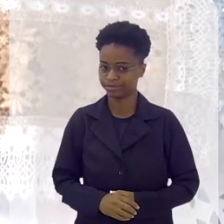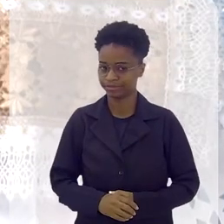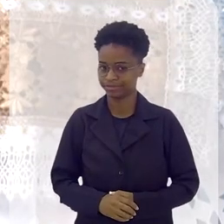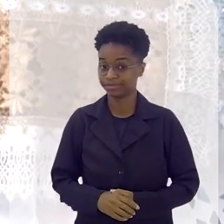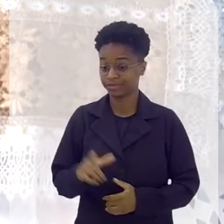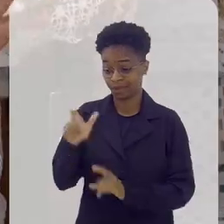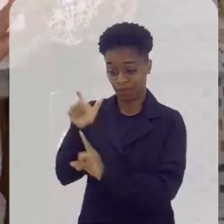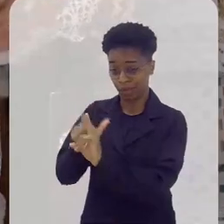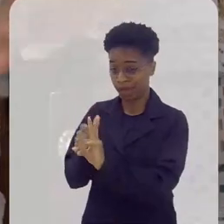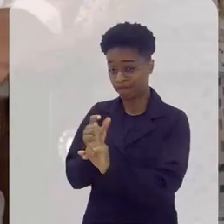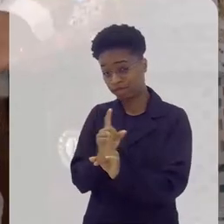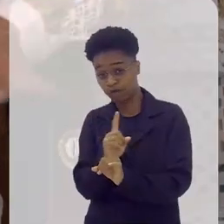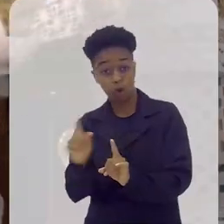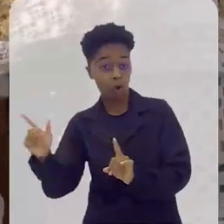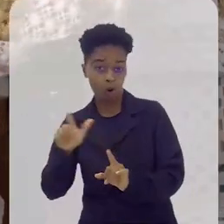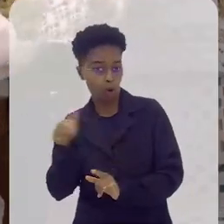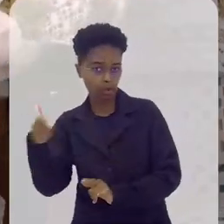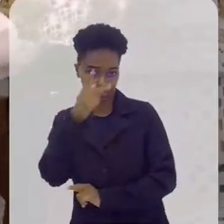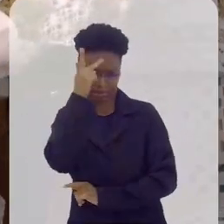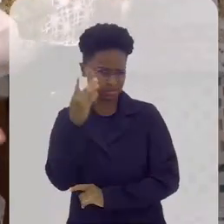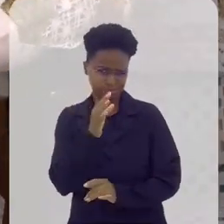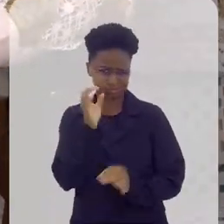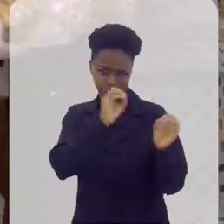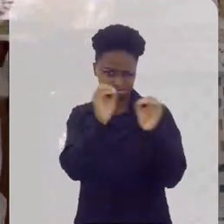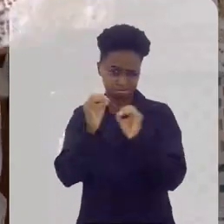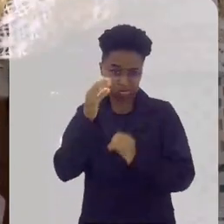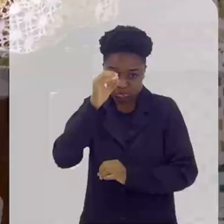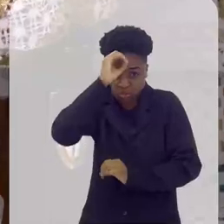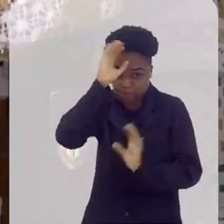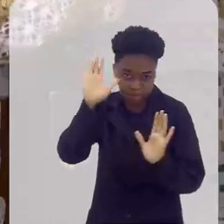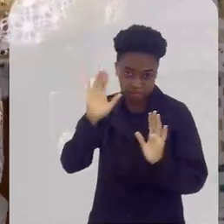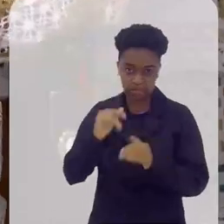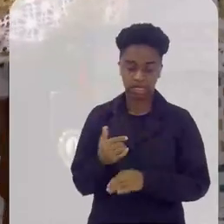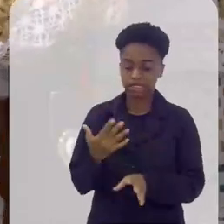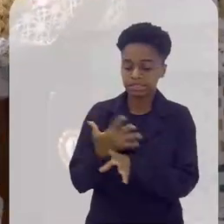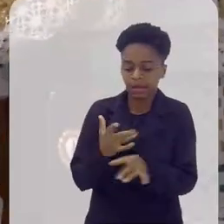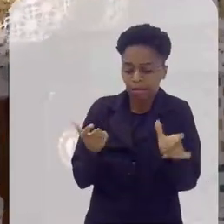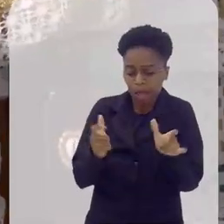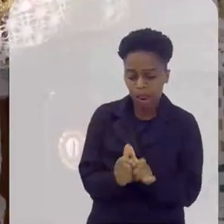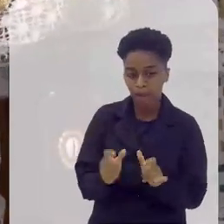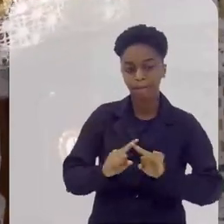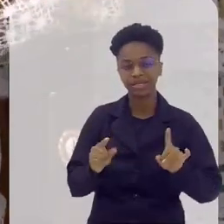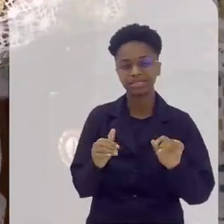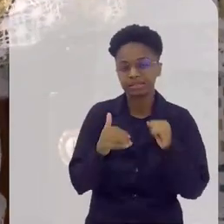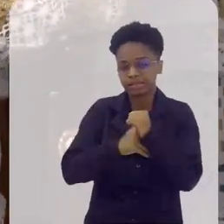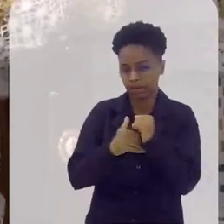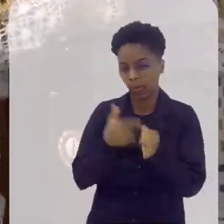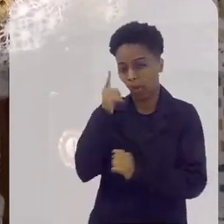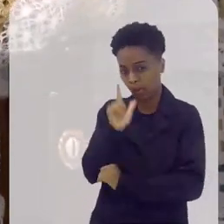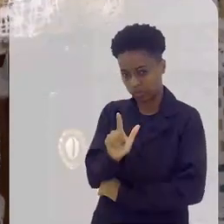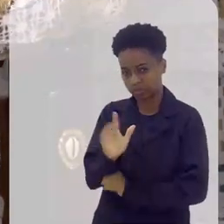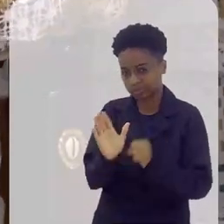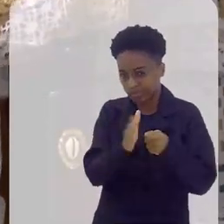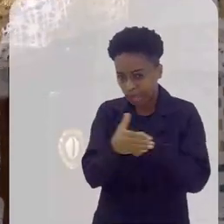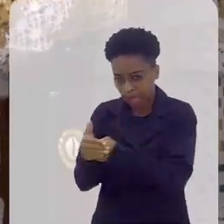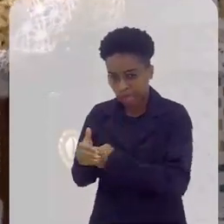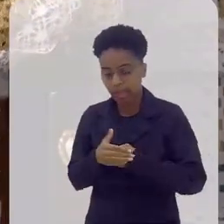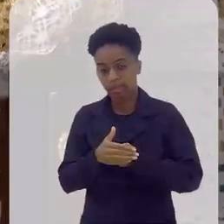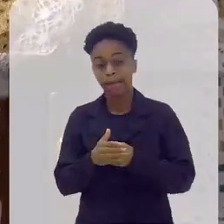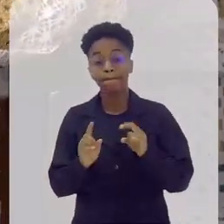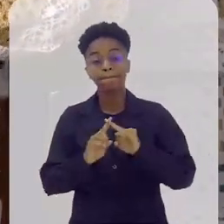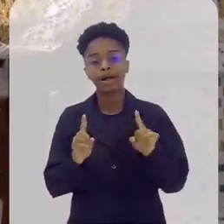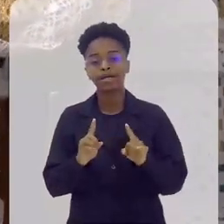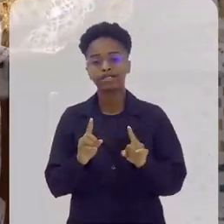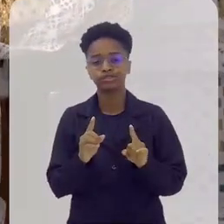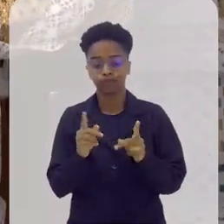amante, uma mulher fora, e que ninguém sabia, apesar de ser uma cidade pequena, era uma coisa muito secreta, e ninguém sabia.